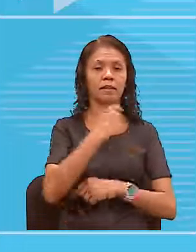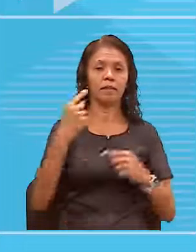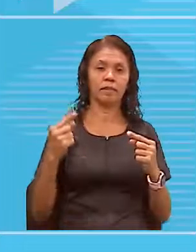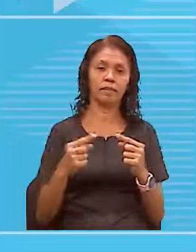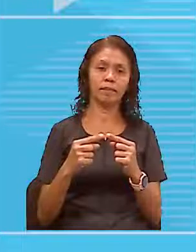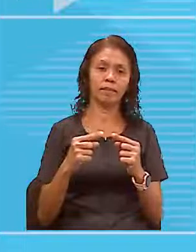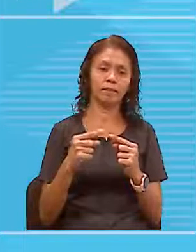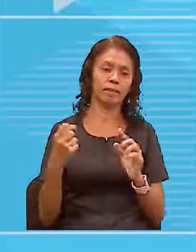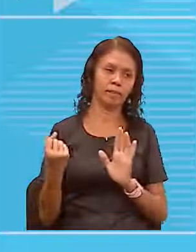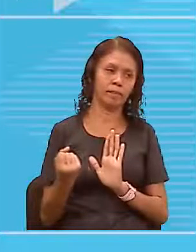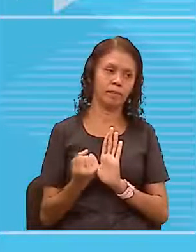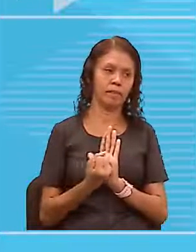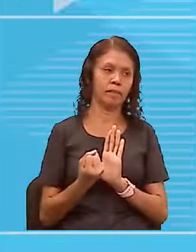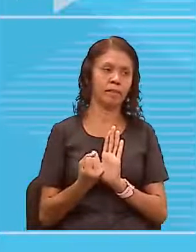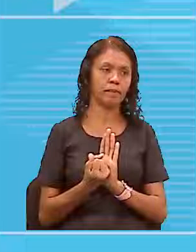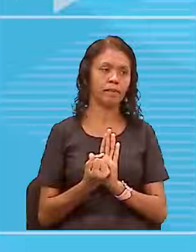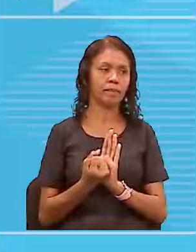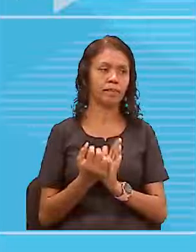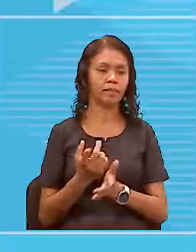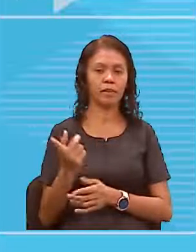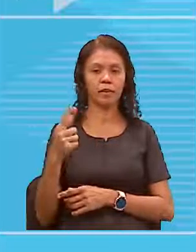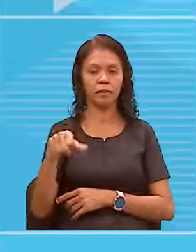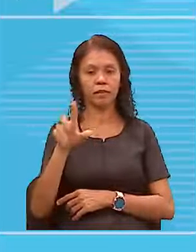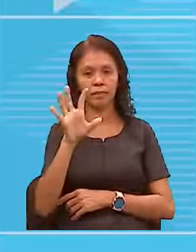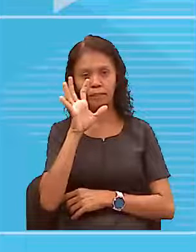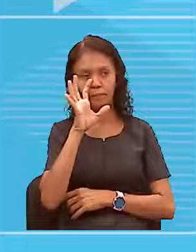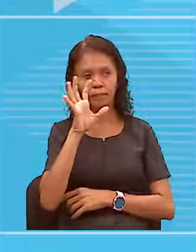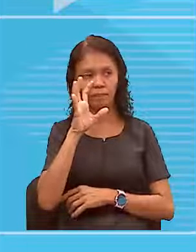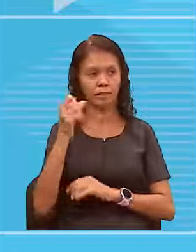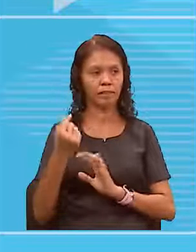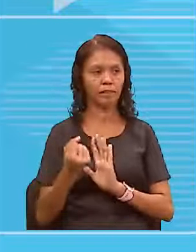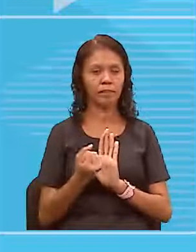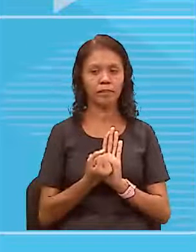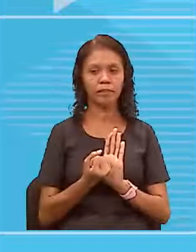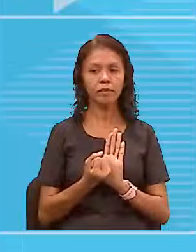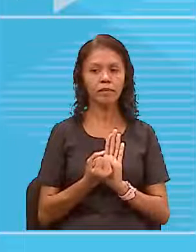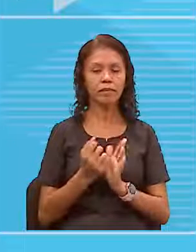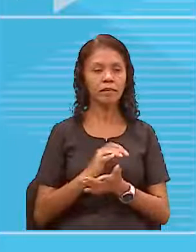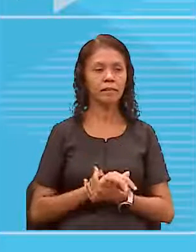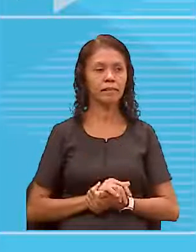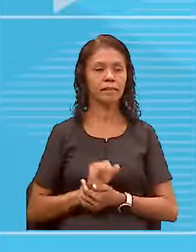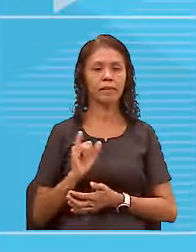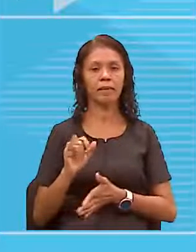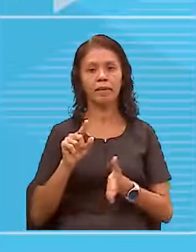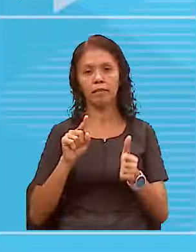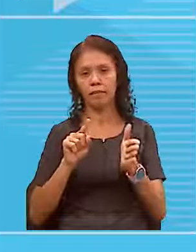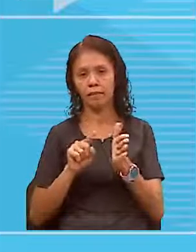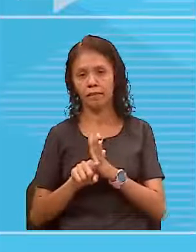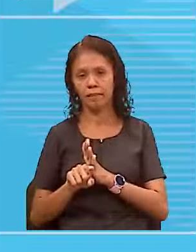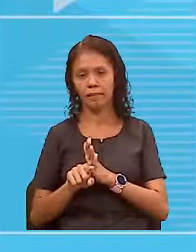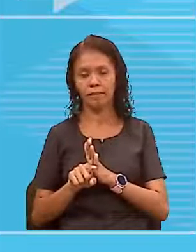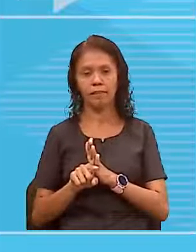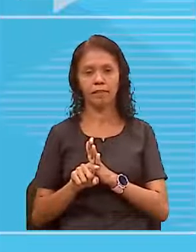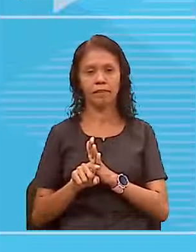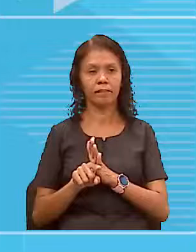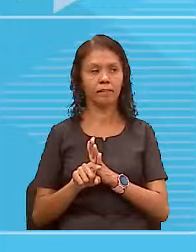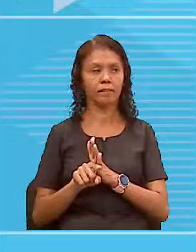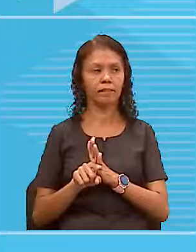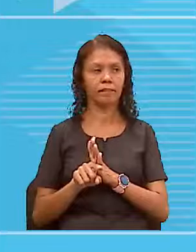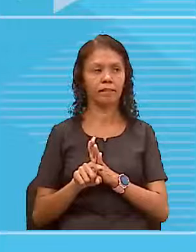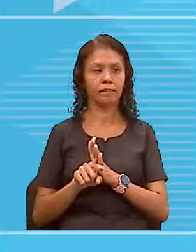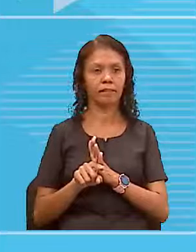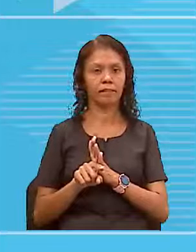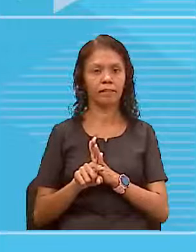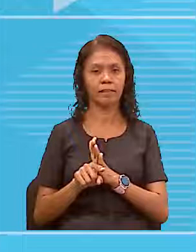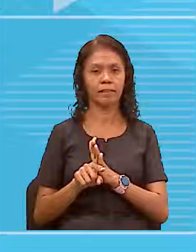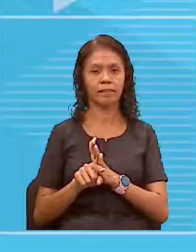respectivas notas, eu quero que vocês observem as notas, né? Aí, se eu perguntasse para vocês, qual é a média